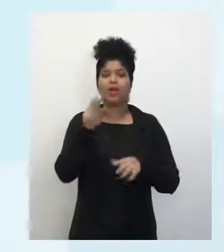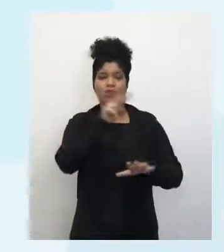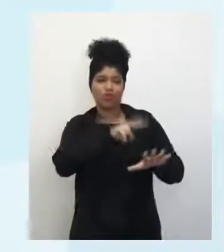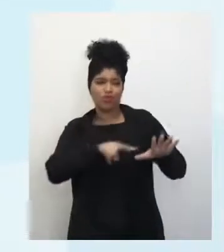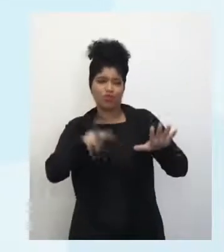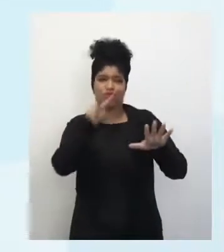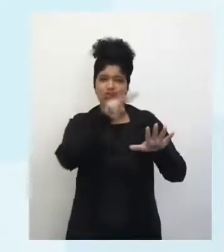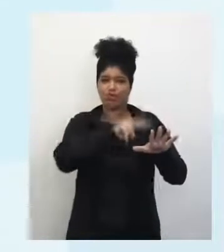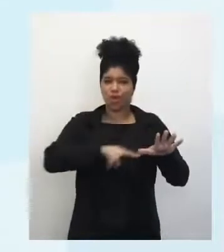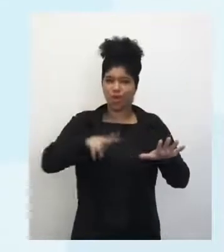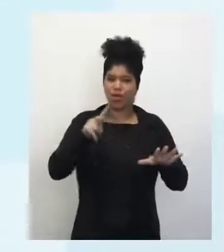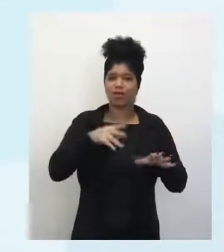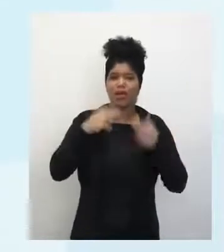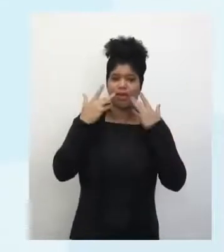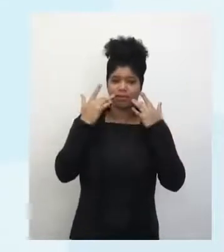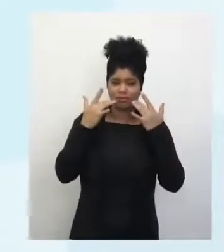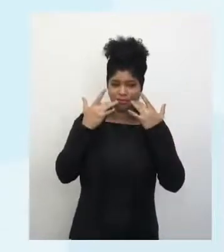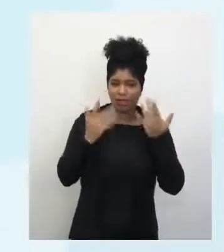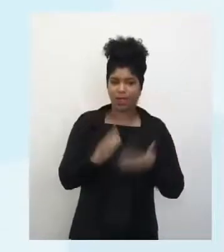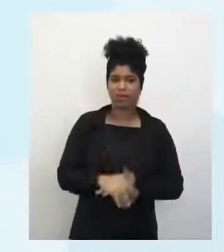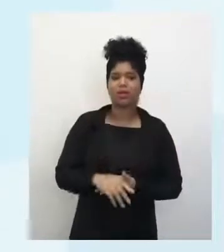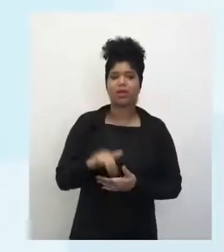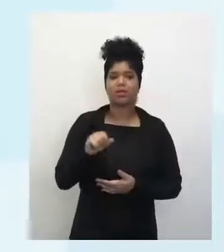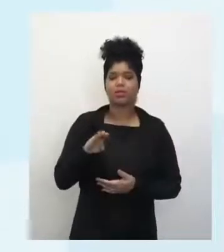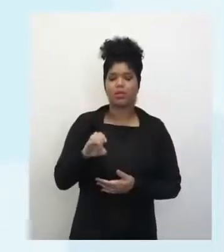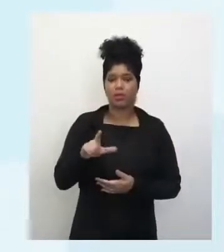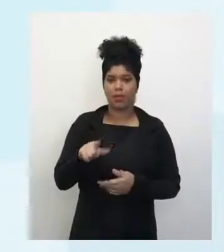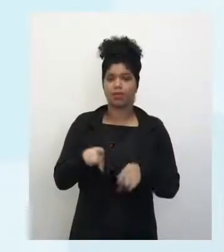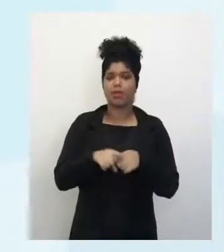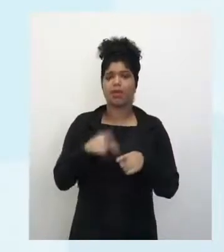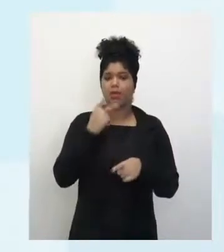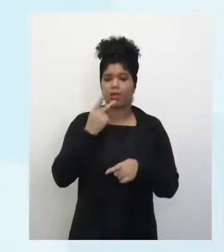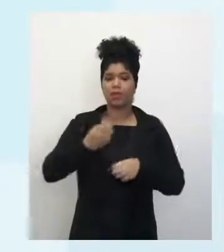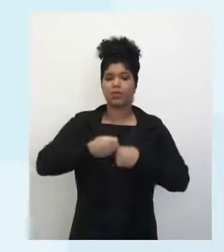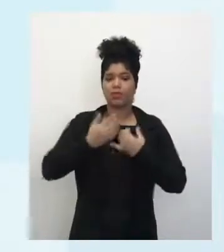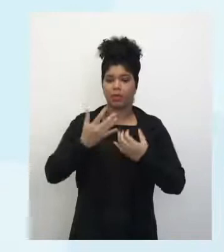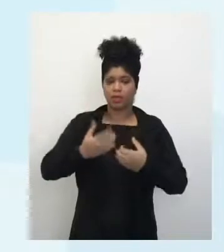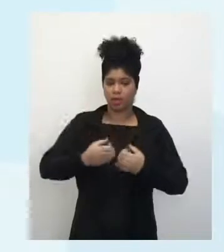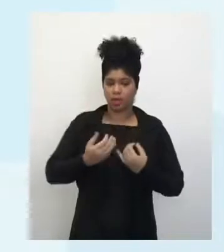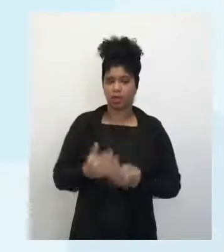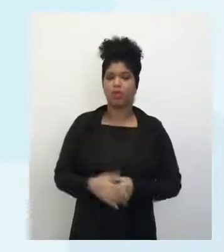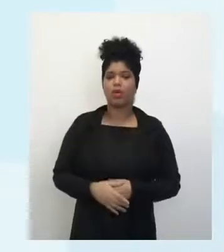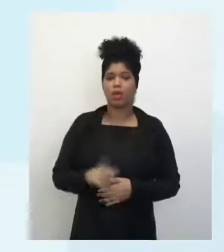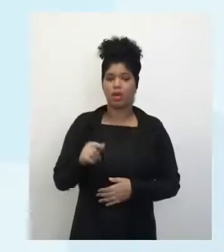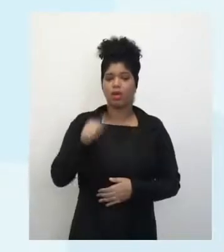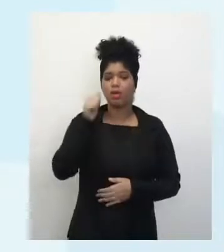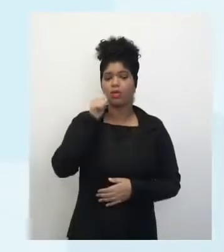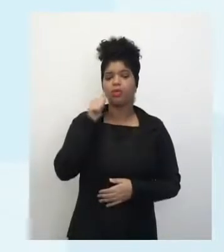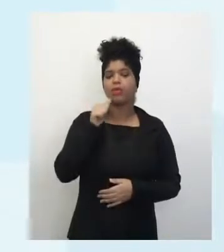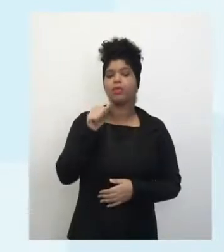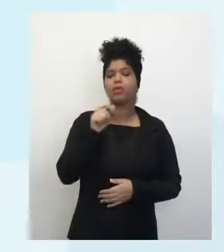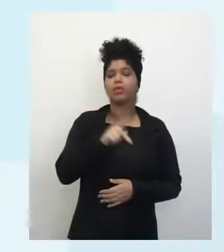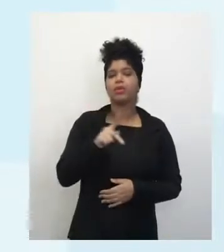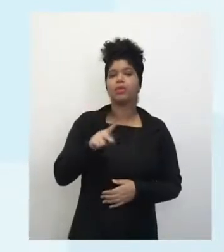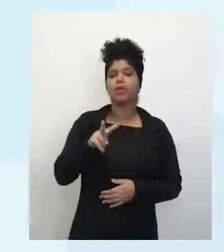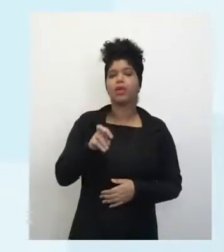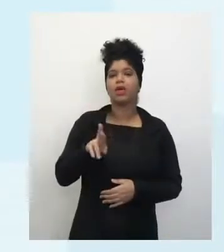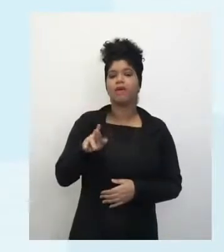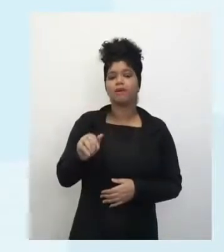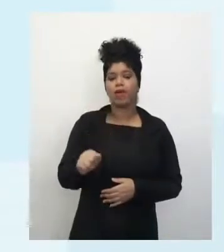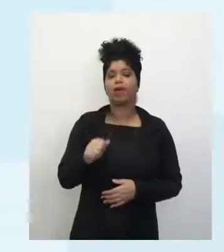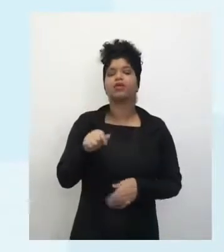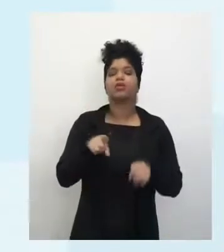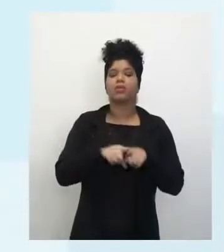professora Isabel também citou que é a expressão artística, o ato de se expressar através da arte. E a professora Vera